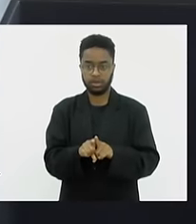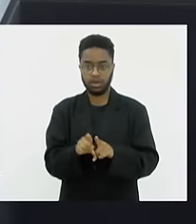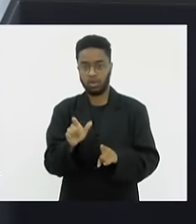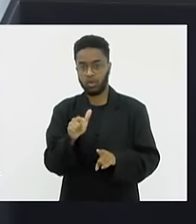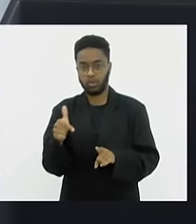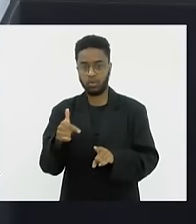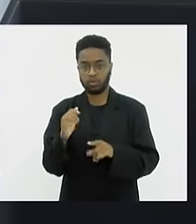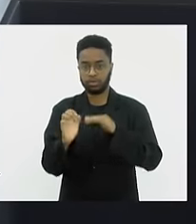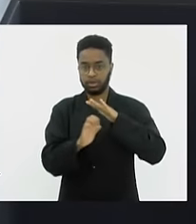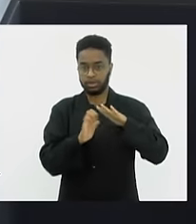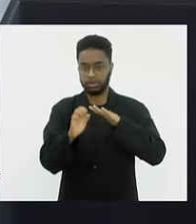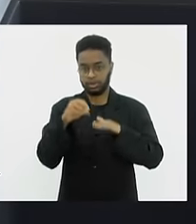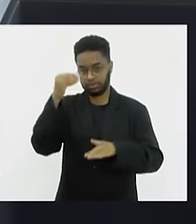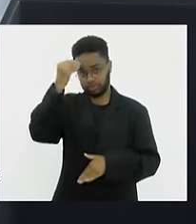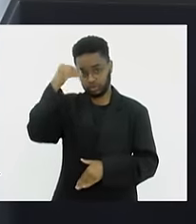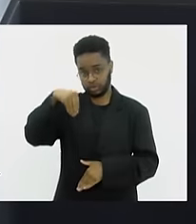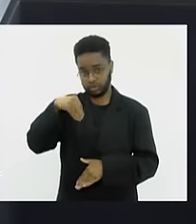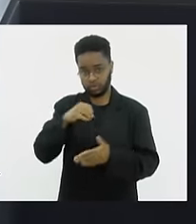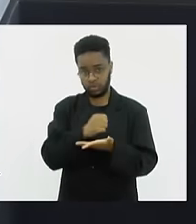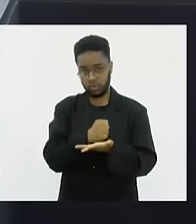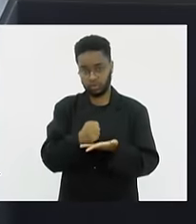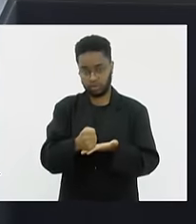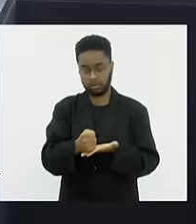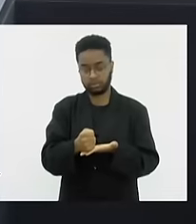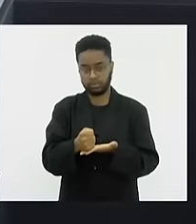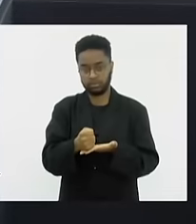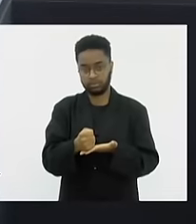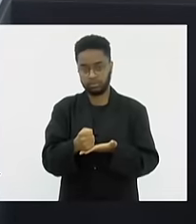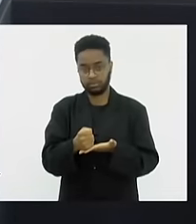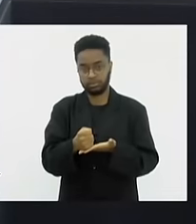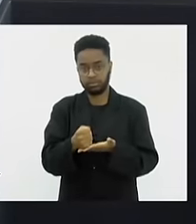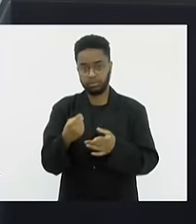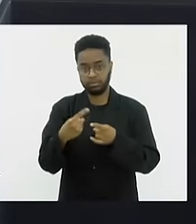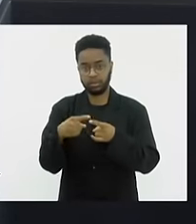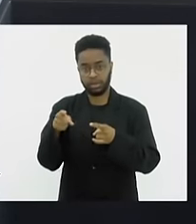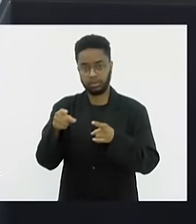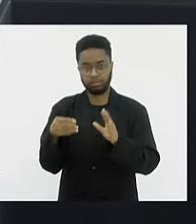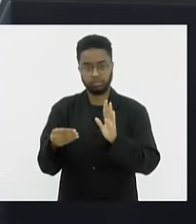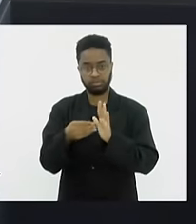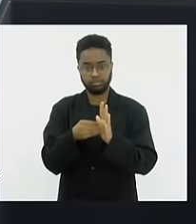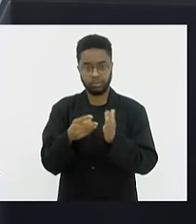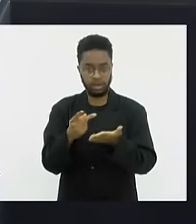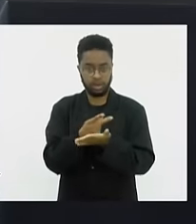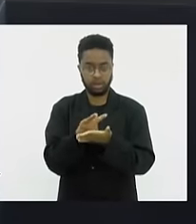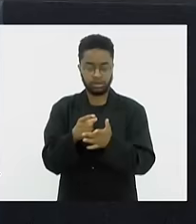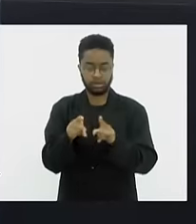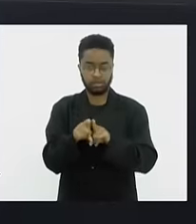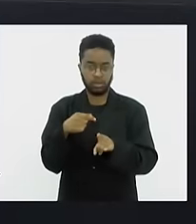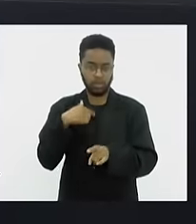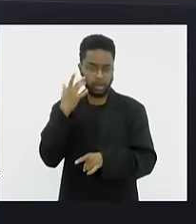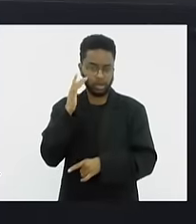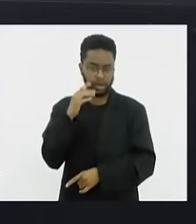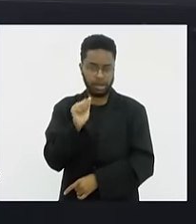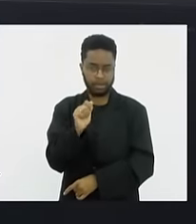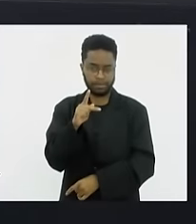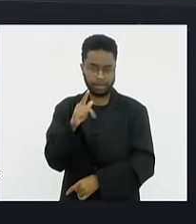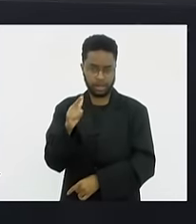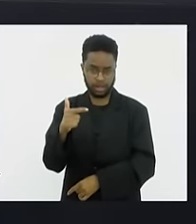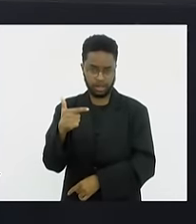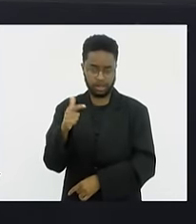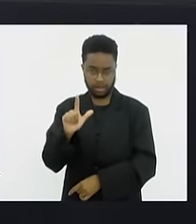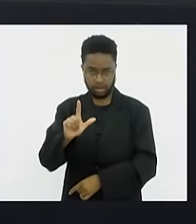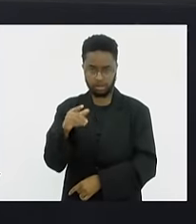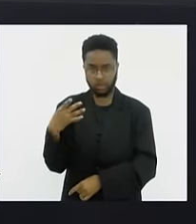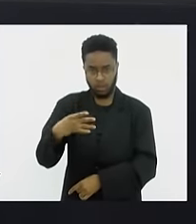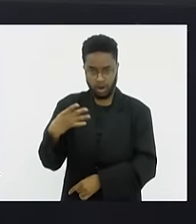nesse contrato que a Rebocar foi impugnada também. Acho que, se eu não me engano, a PL era a quarta colocada e foi